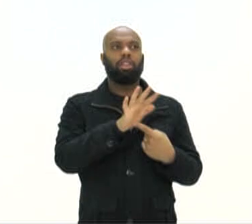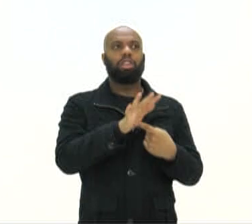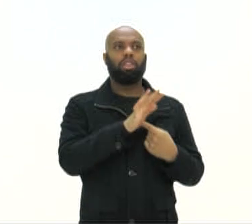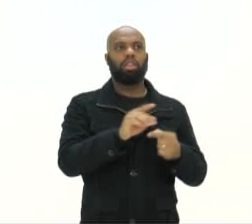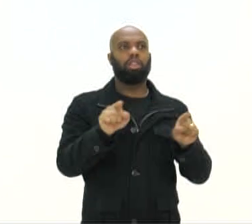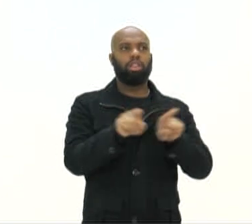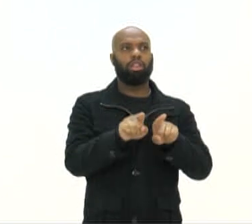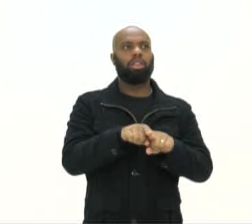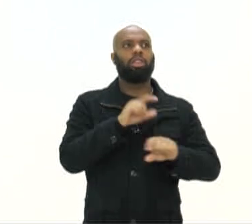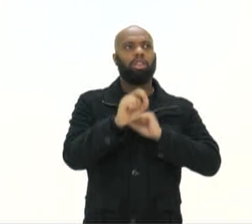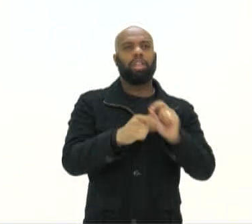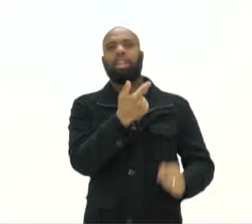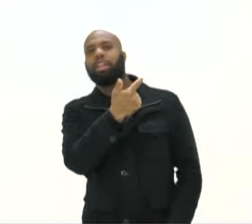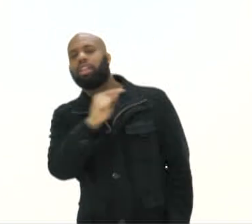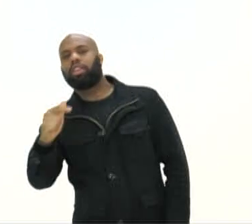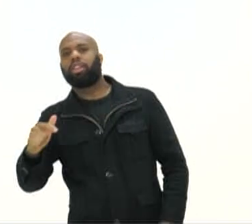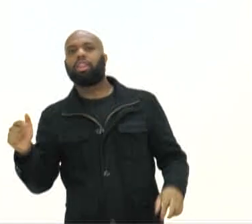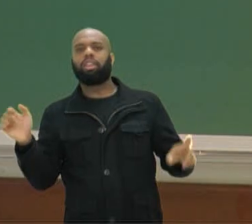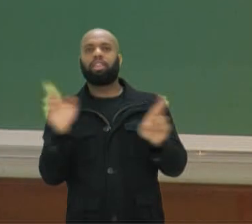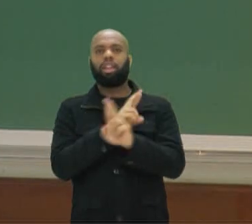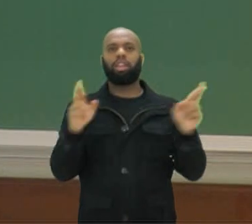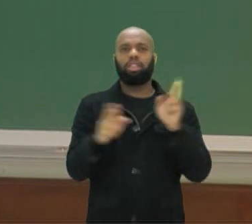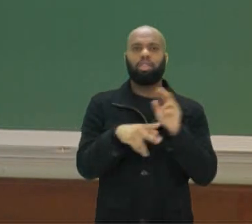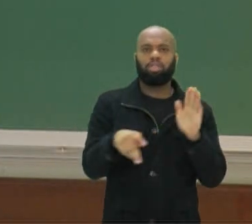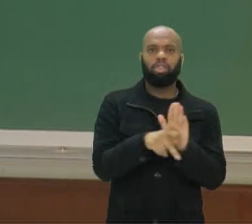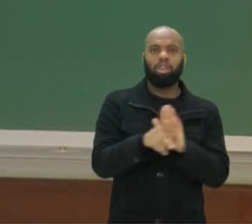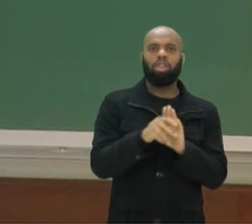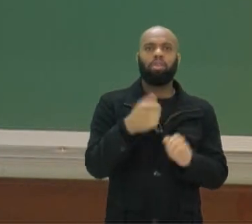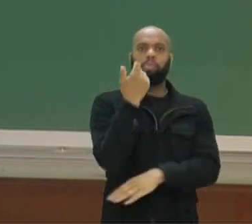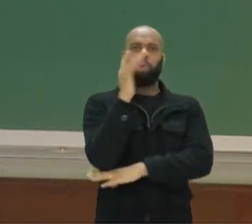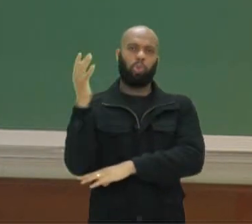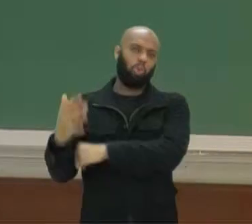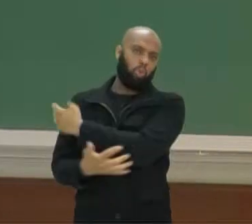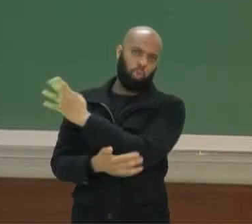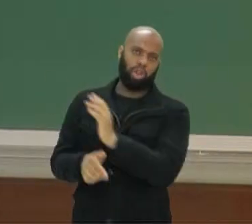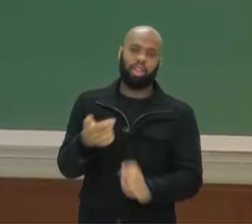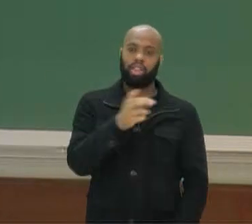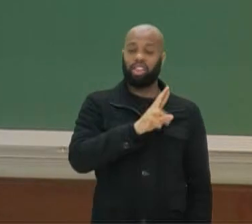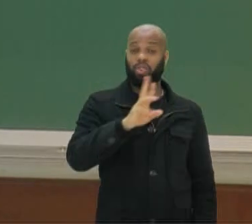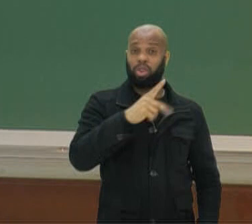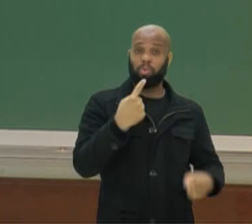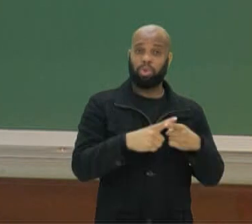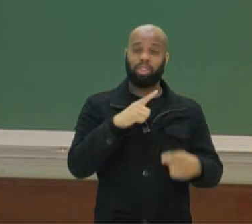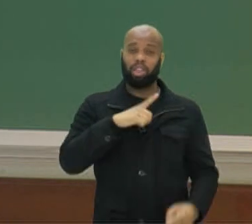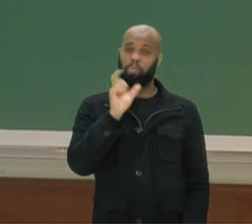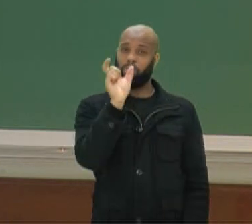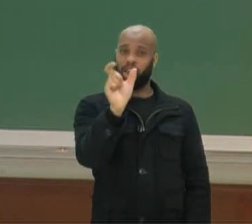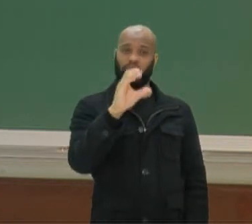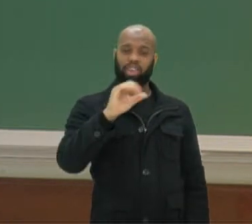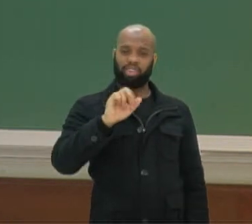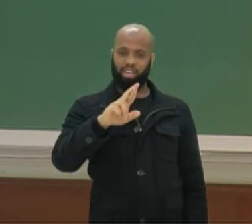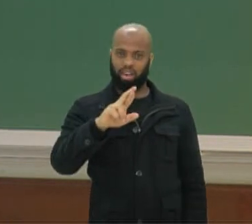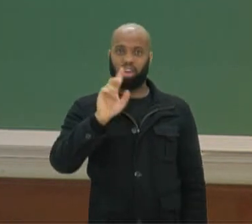Que indica que não tem a ver com vazamento de ambiente, meio ambiente, até porque a gente tem a palavra carro, né?